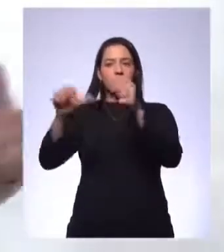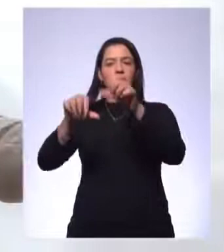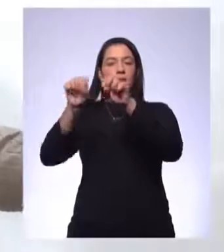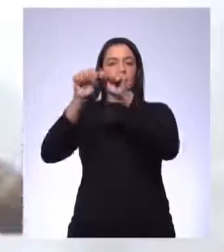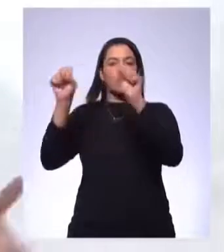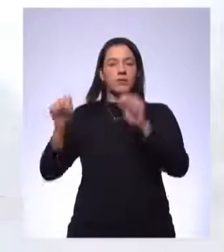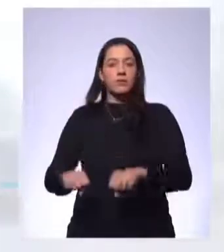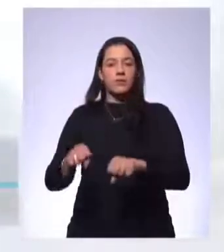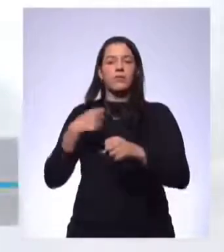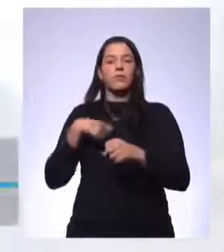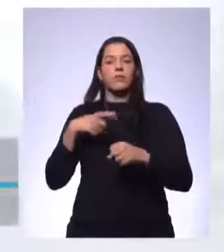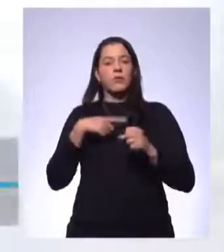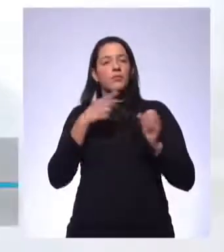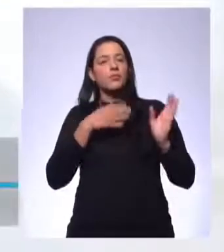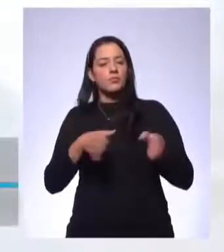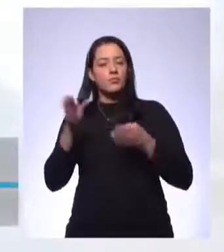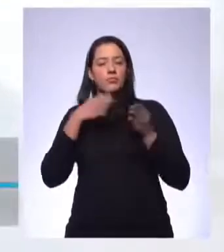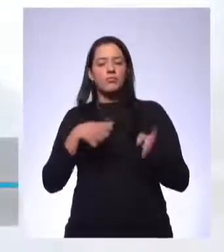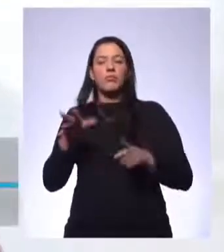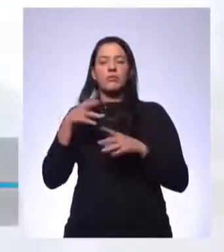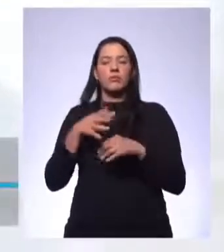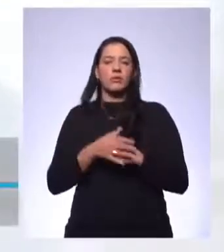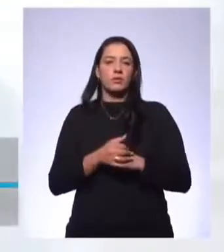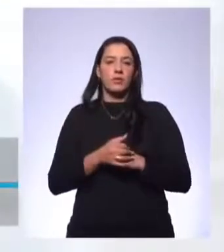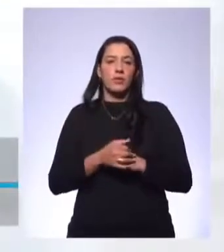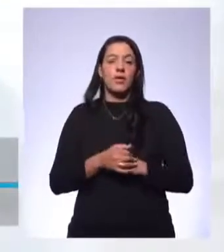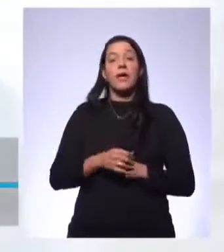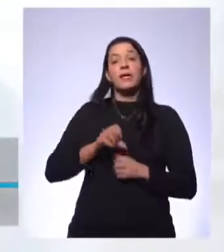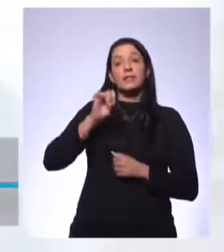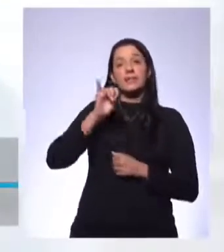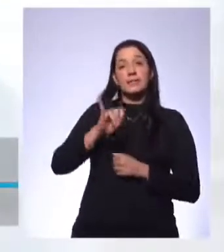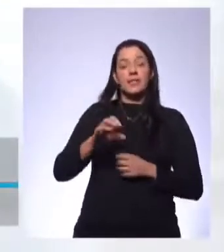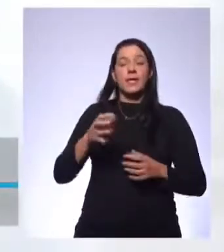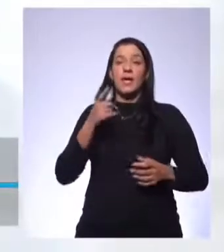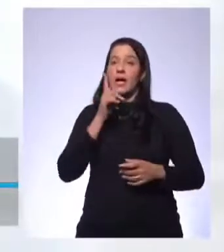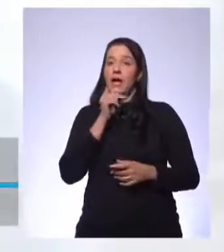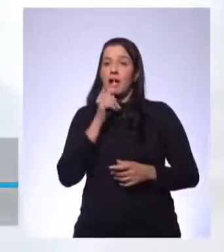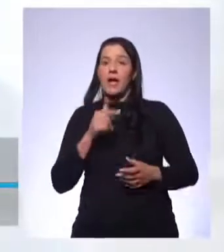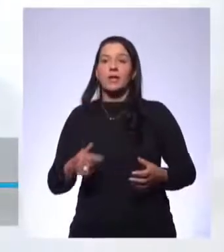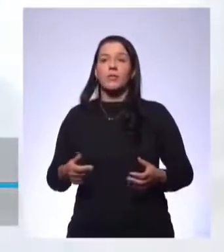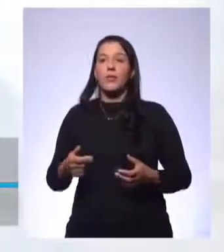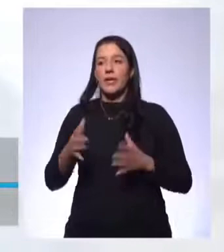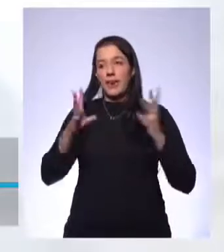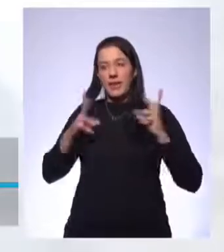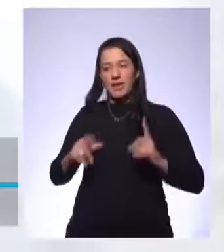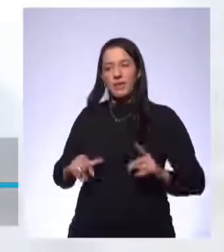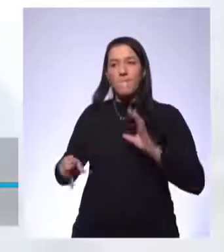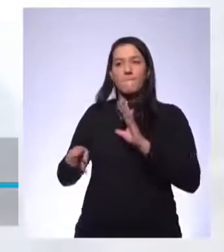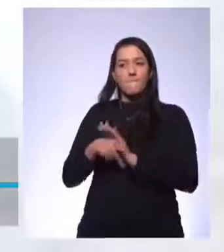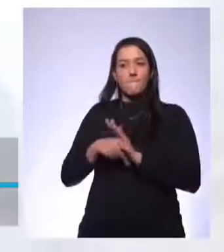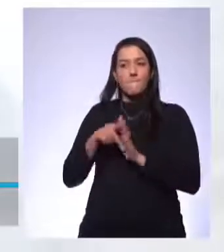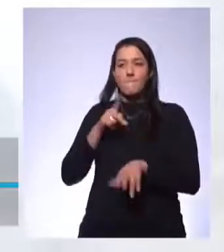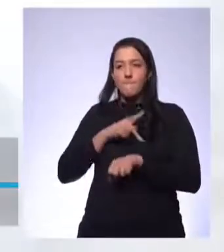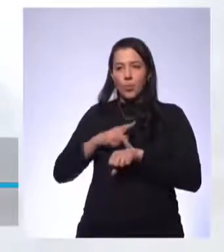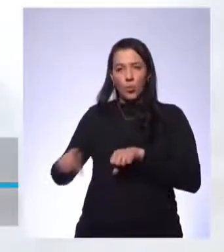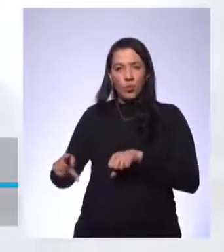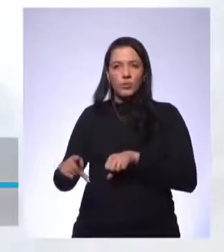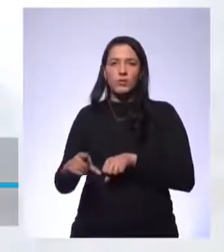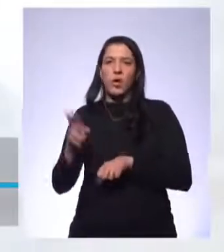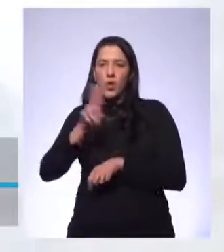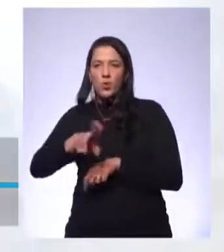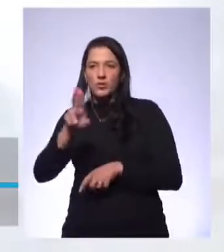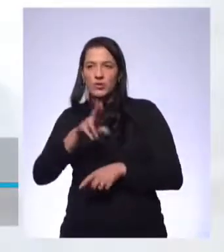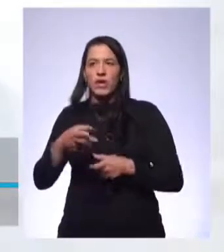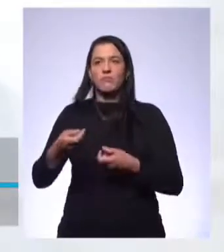poder fazer os processos e tudo mais. E essa água, você não pode gastar água rica em sais minerais, né? A gente diz que aqui no Brasil a